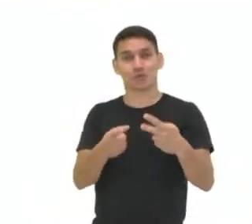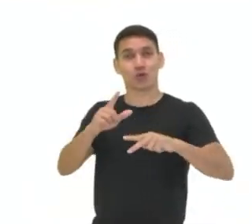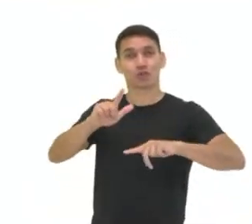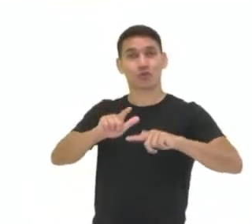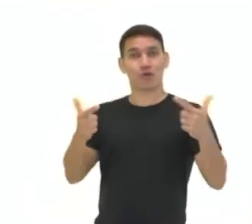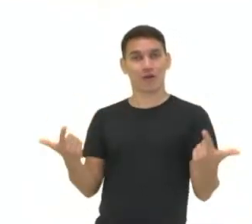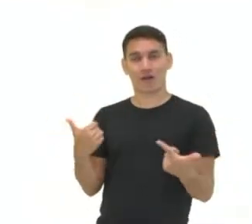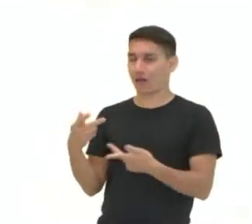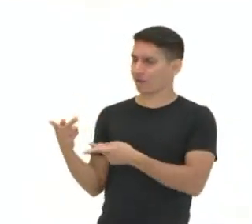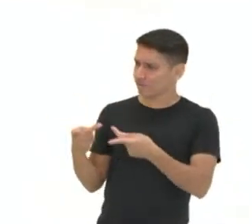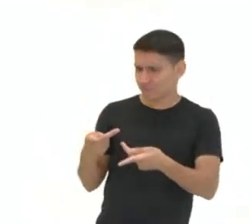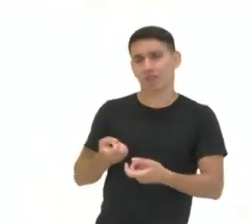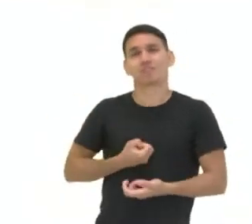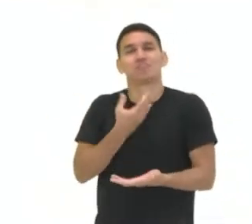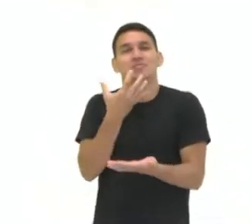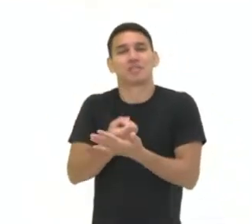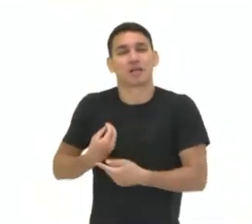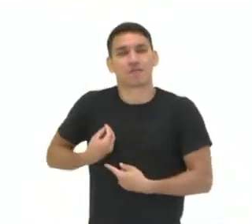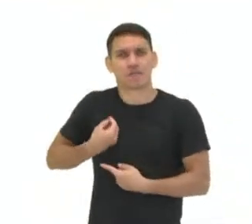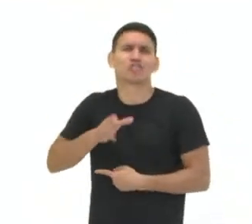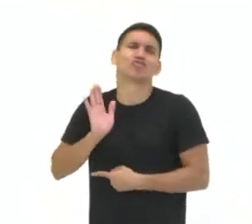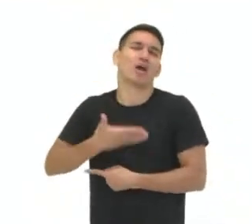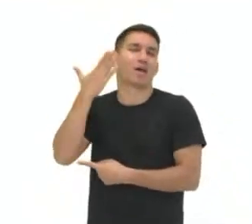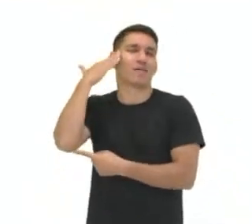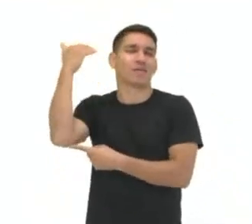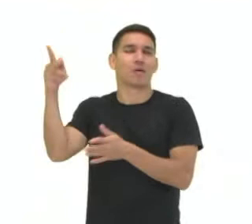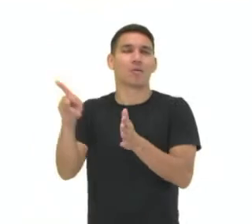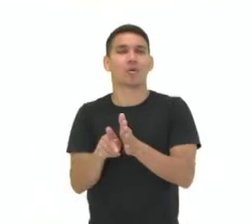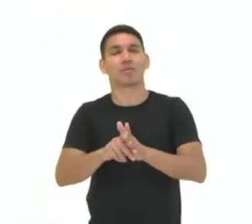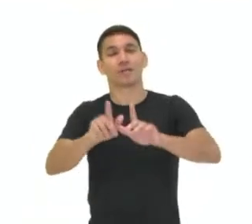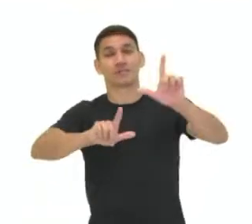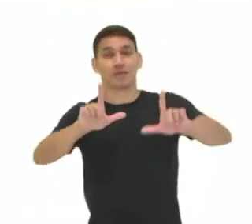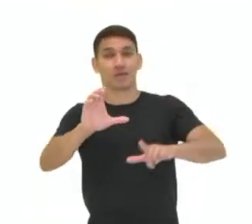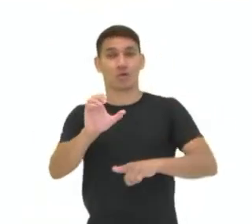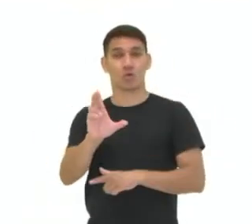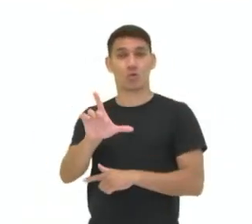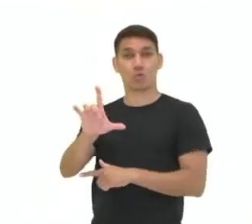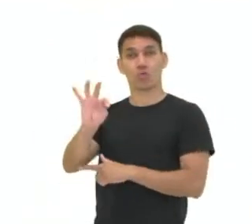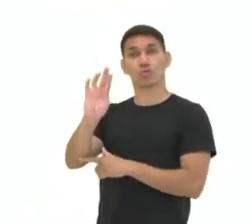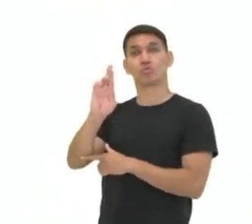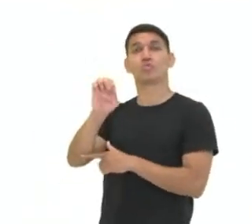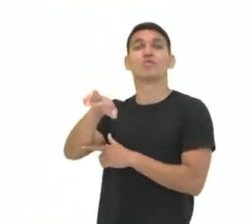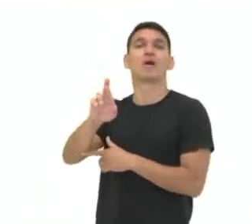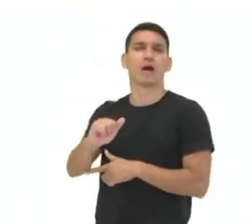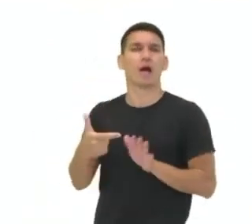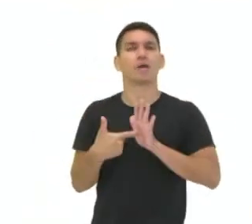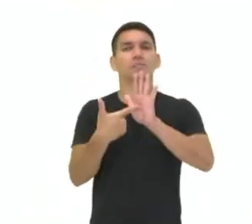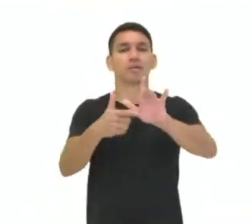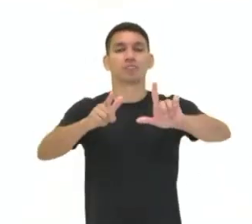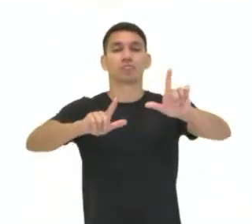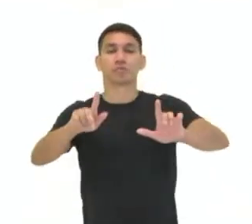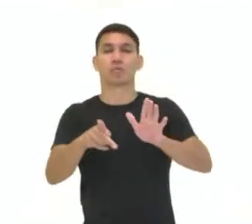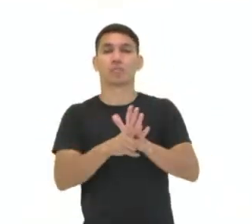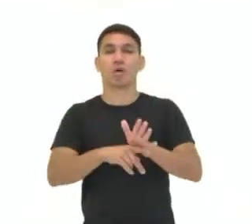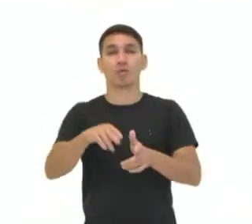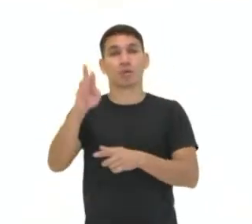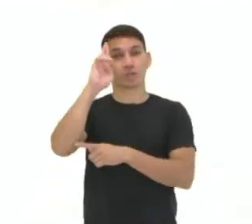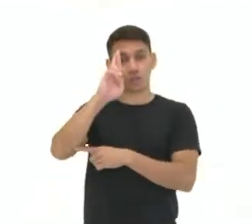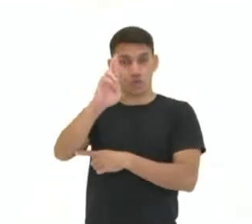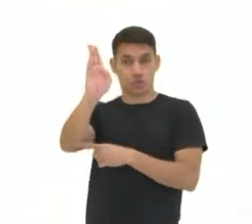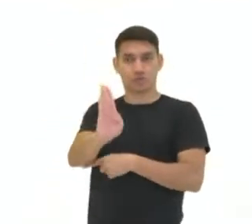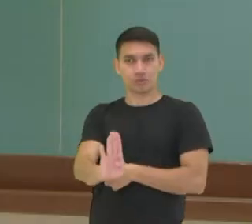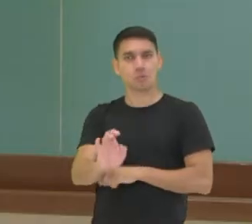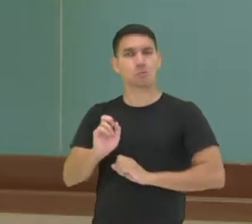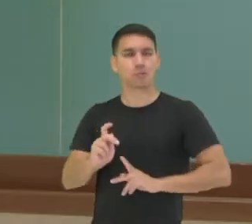Taira, já conhecidos da TV Cultura, onde hoje Boldrin apresenta o programa Senhor Brasil.